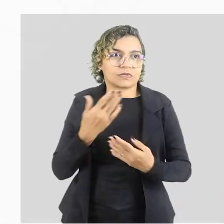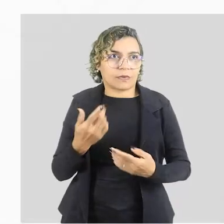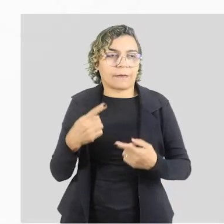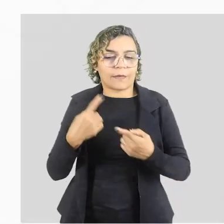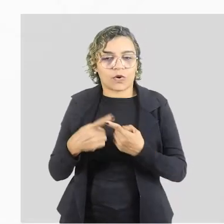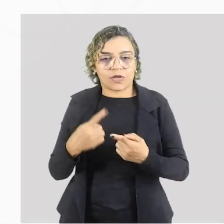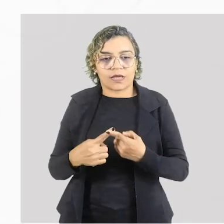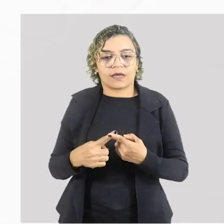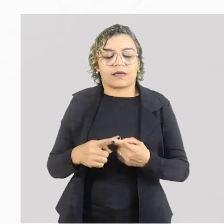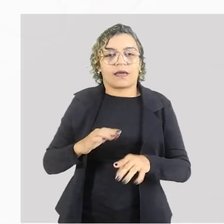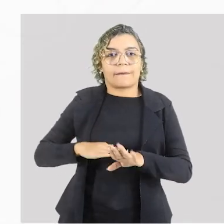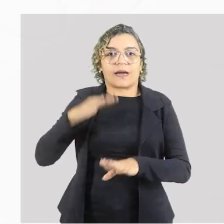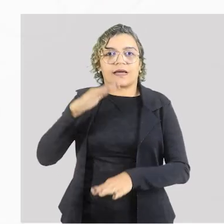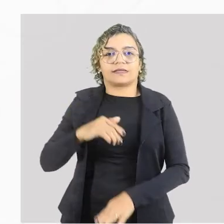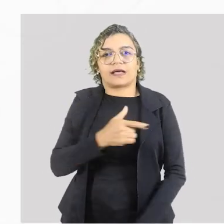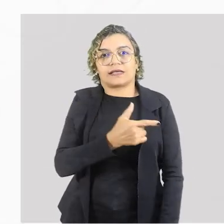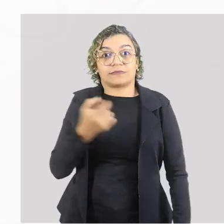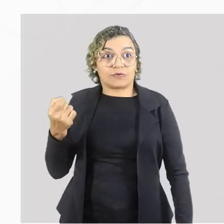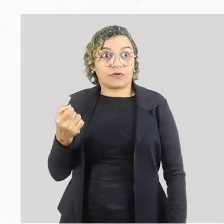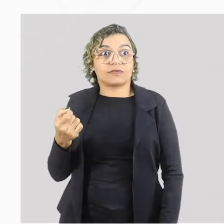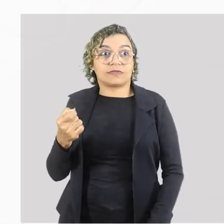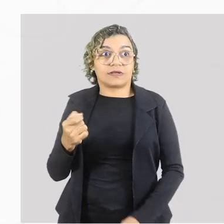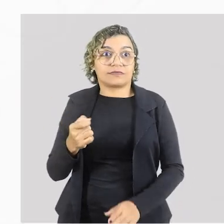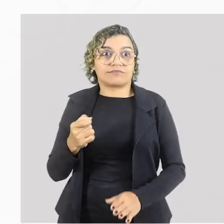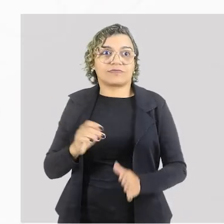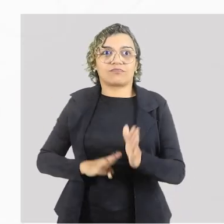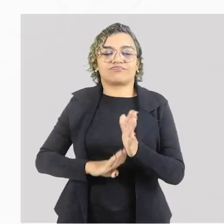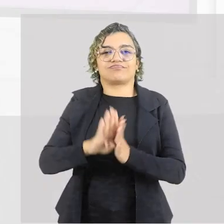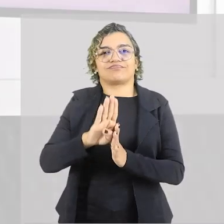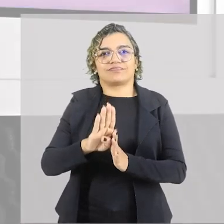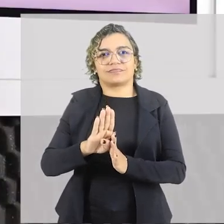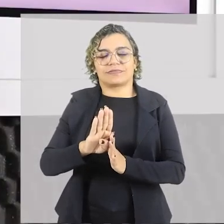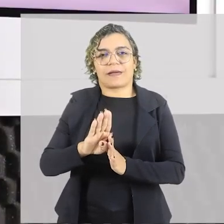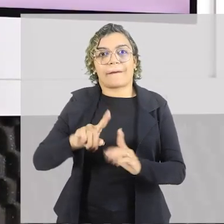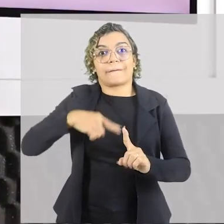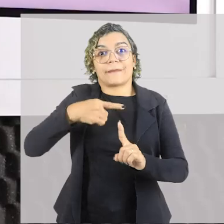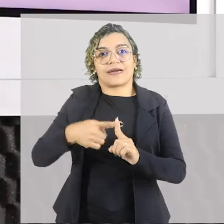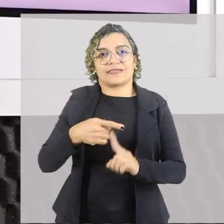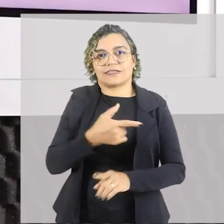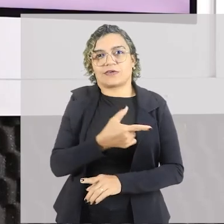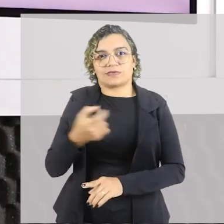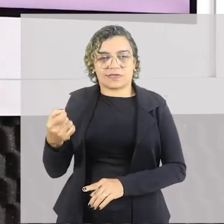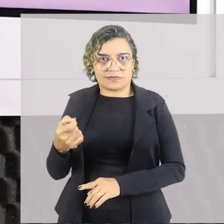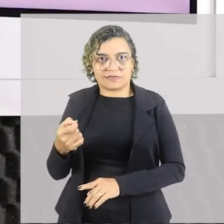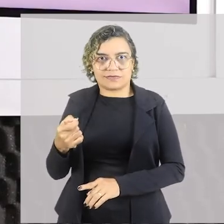graus Celsius. Resposta letra A, tá? Então a água vai ferver acima de 100 graus Celsius.